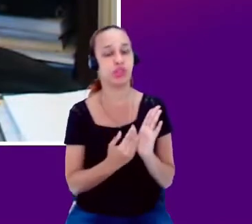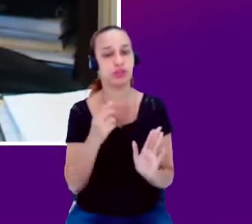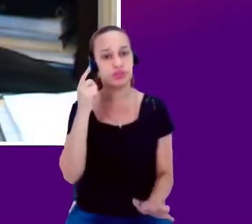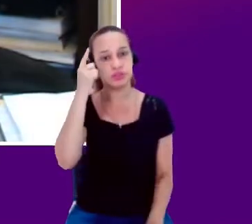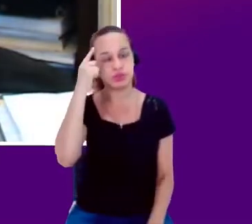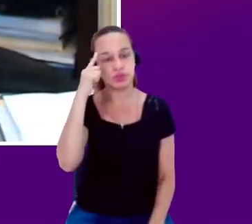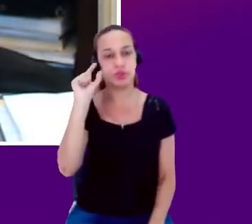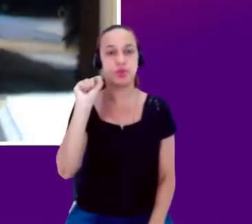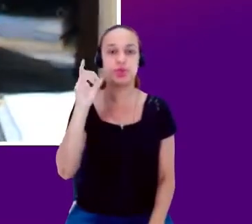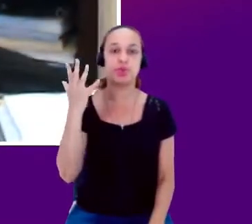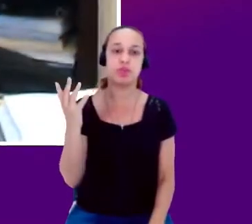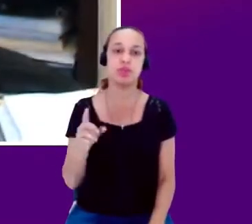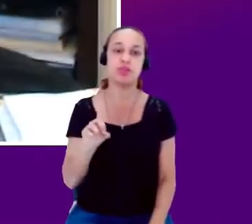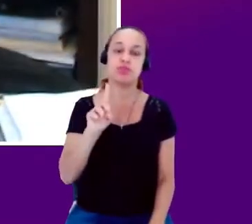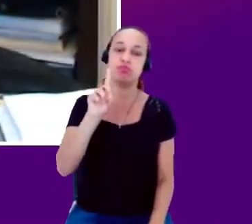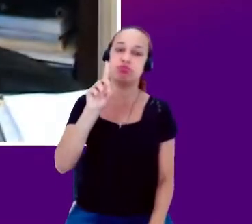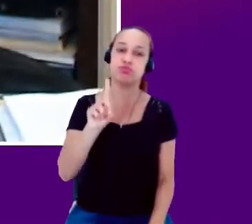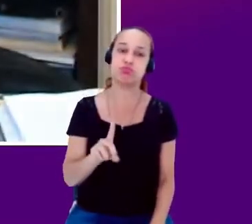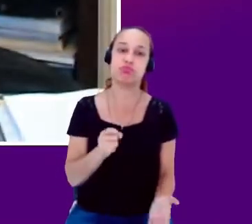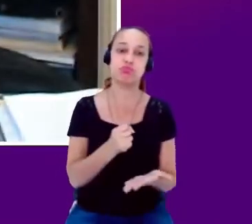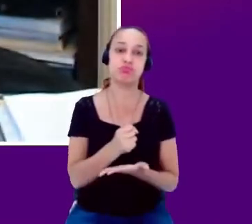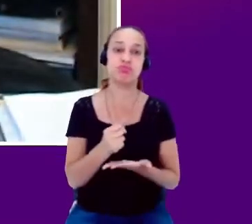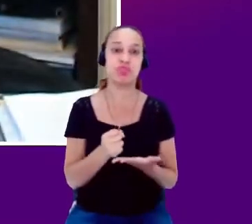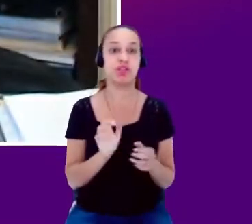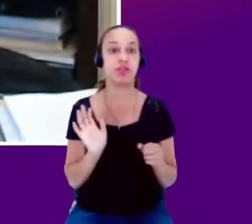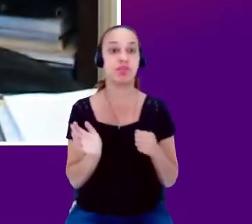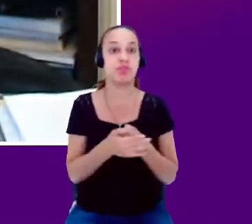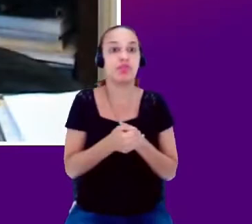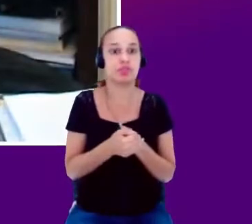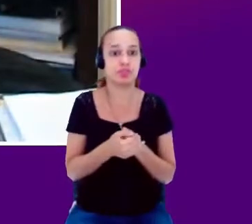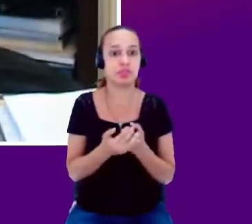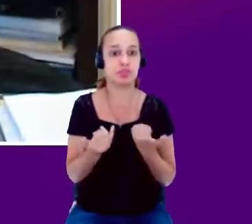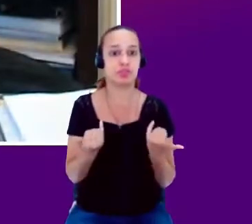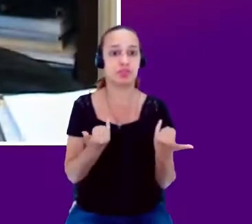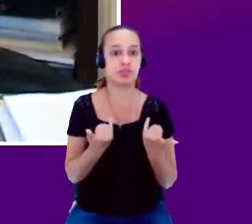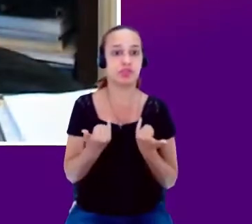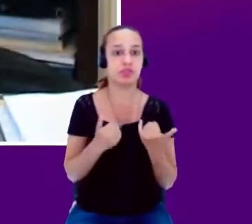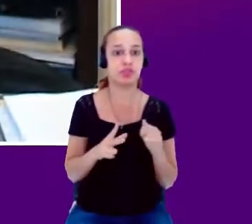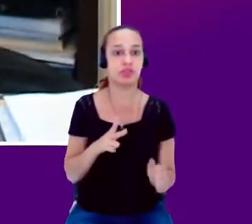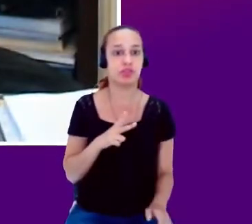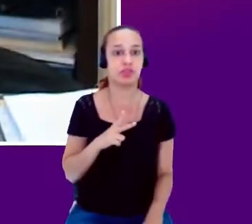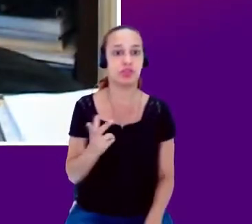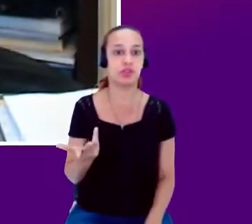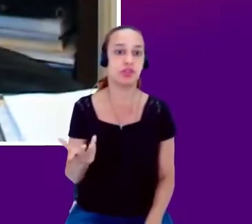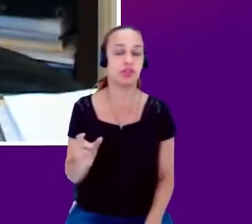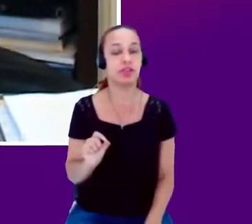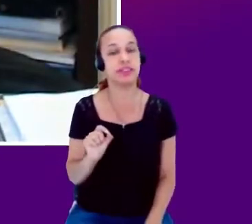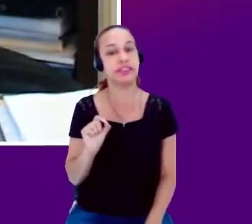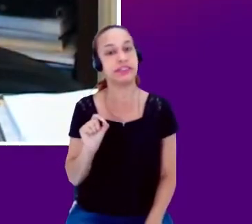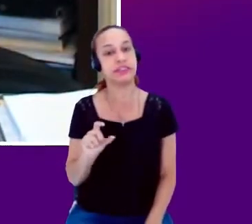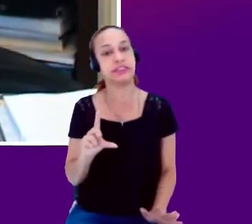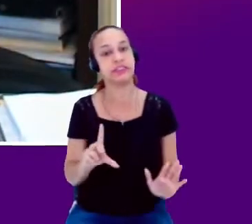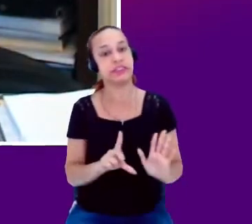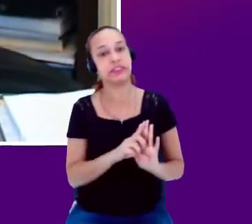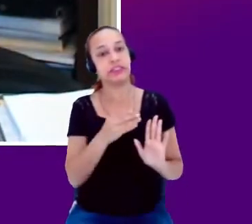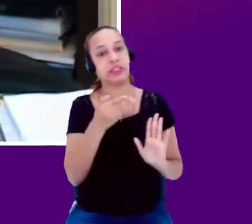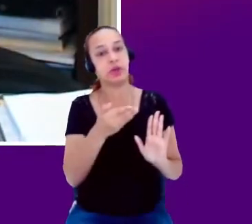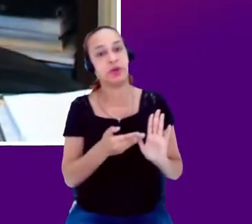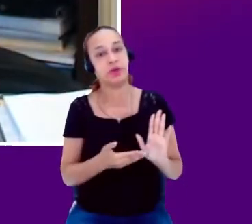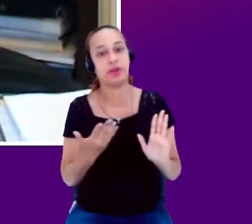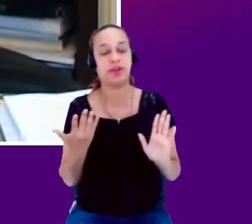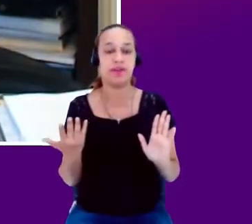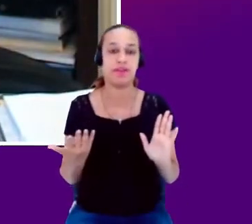fundamental à proteção de dados pessoais, o que tornava a nossa legislação meramente instrumental, sem